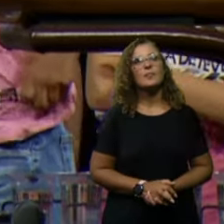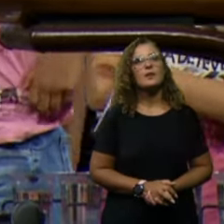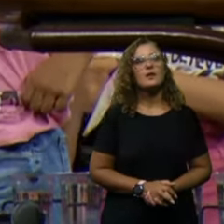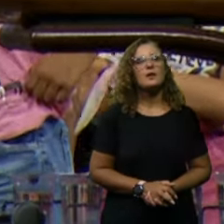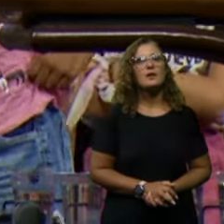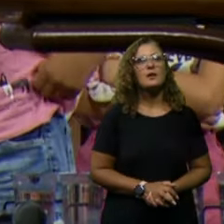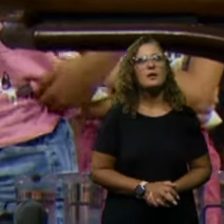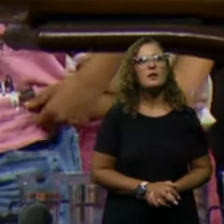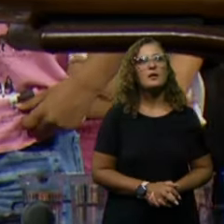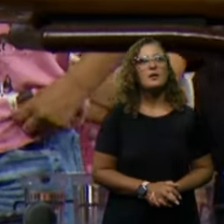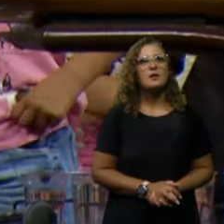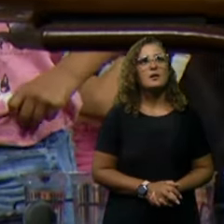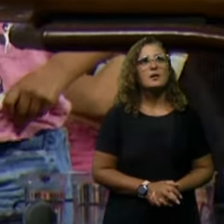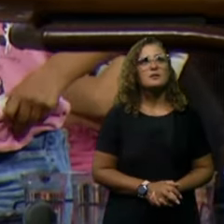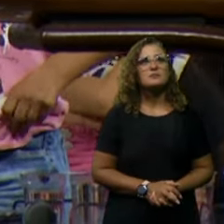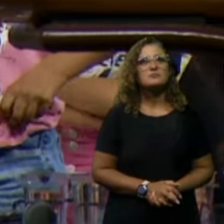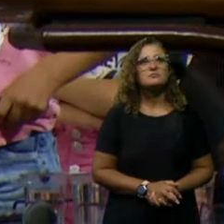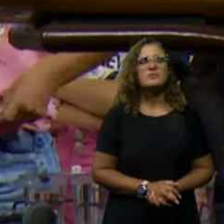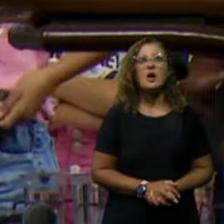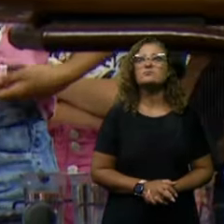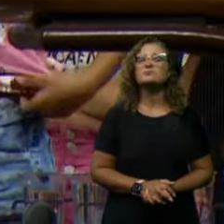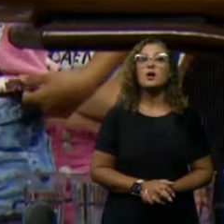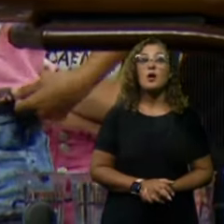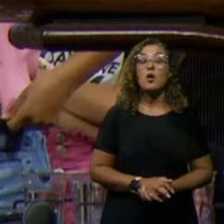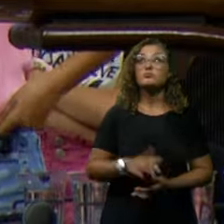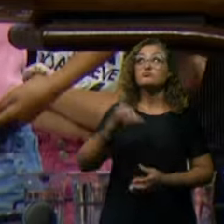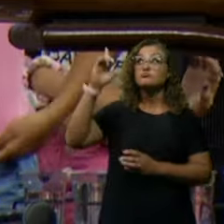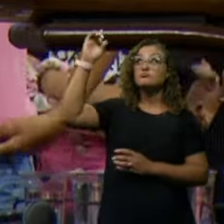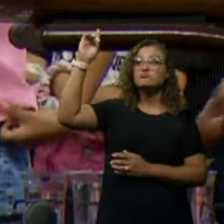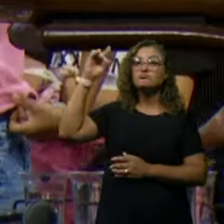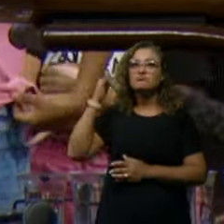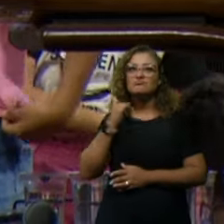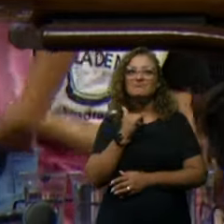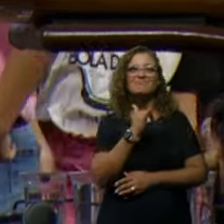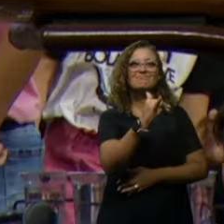e sabe o que eu vim de dizer de Deus aqui para você